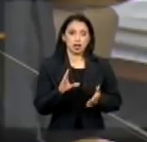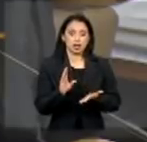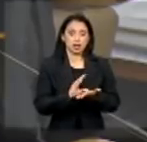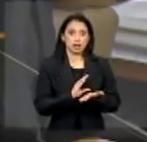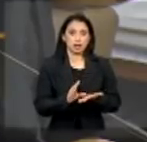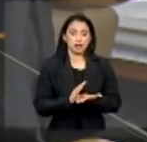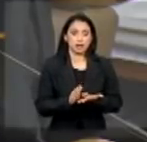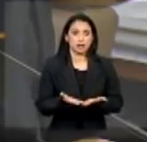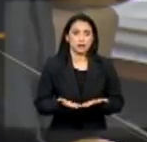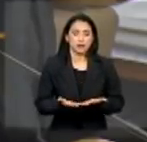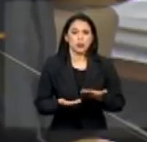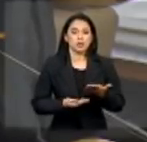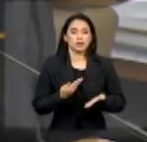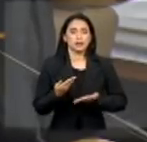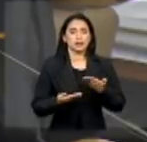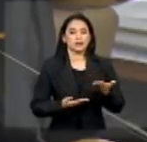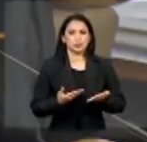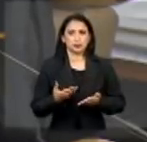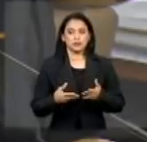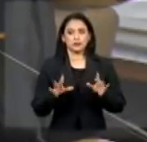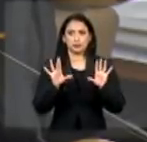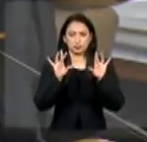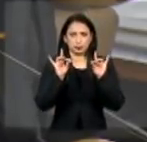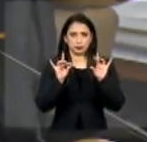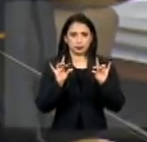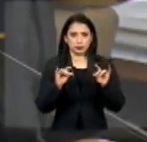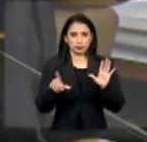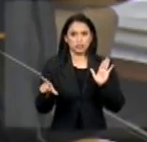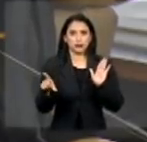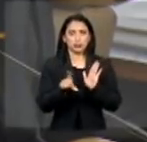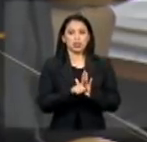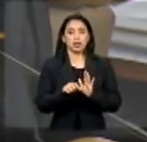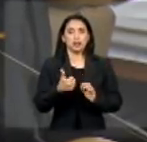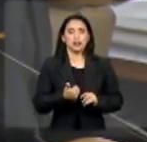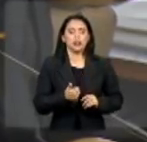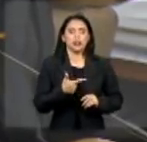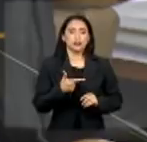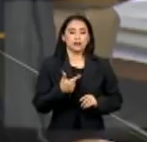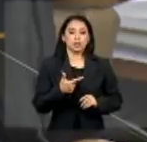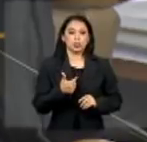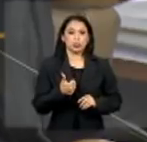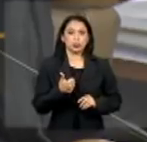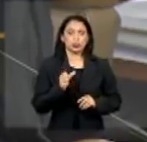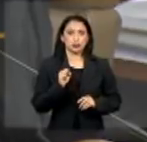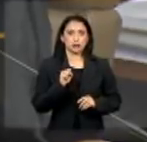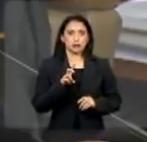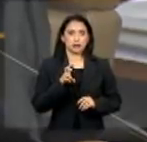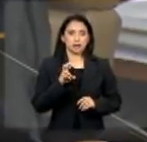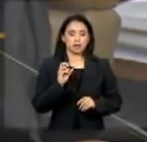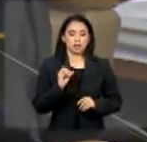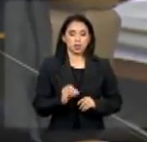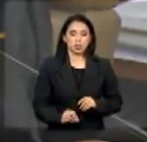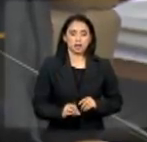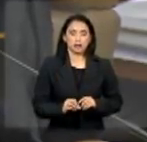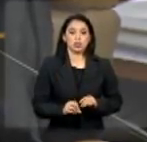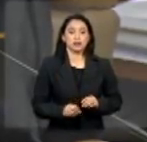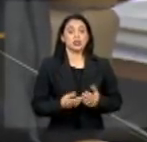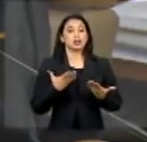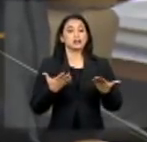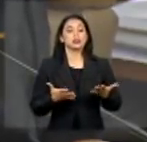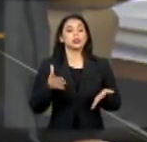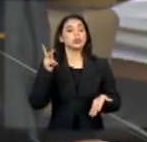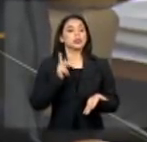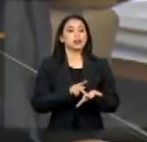mental mais detalhado por essa lei 12 850 trata se na verdade de uma realidade já